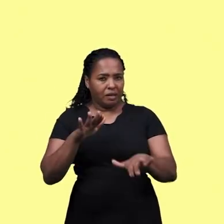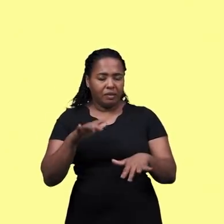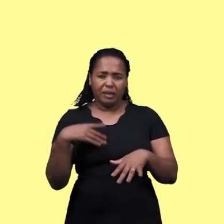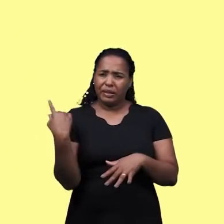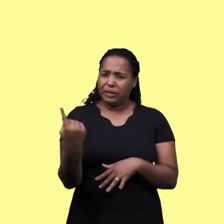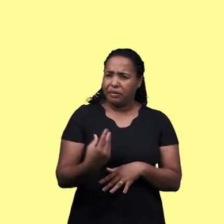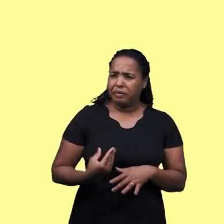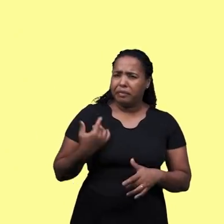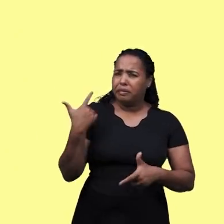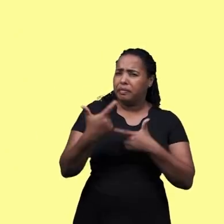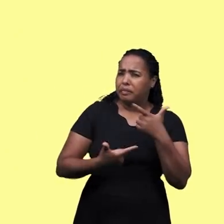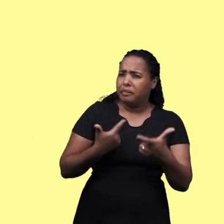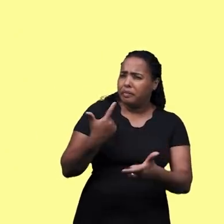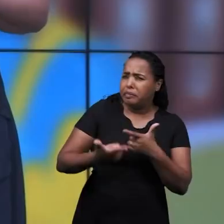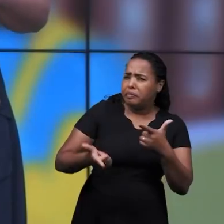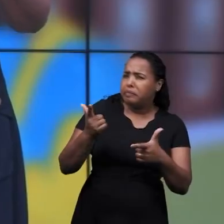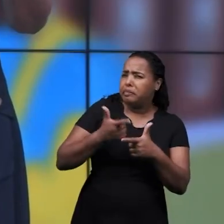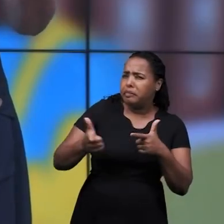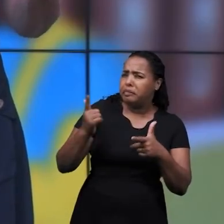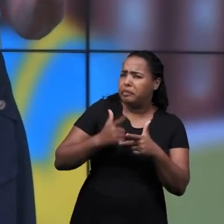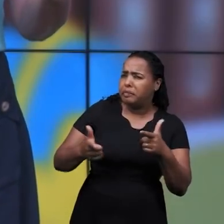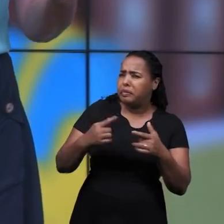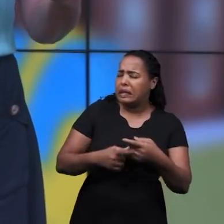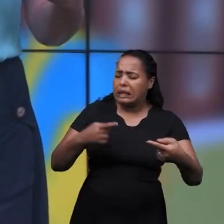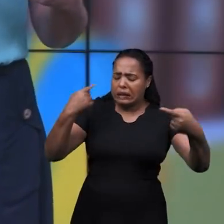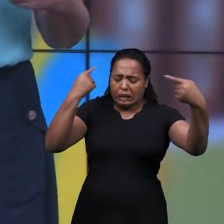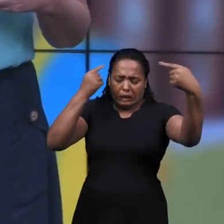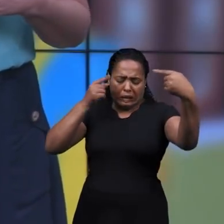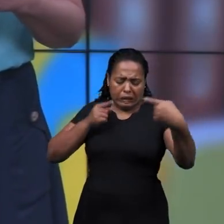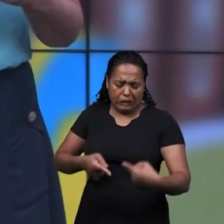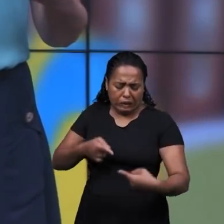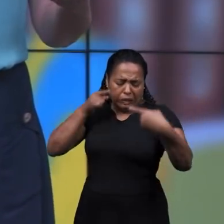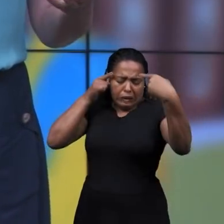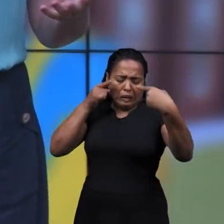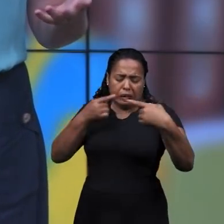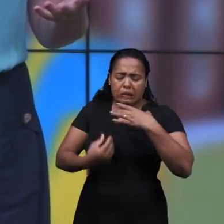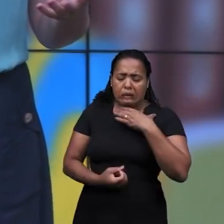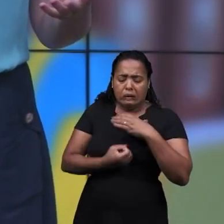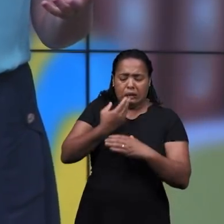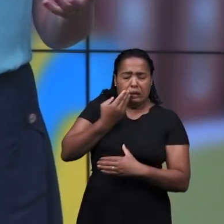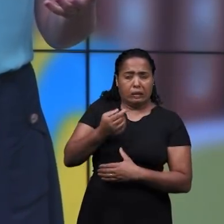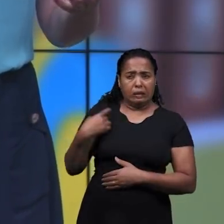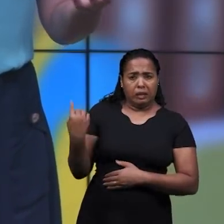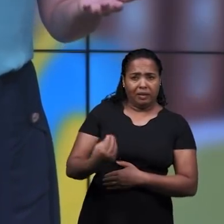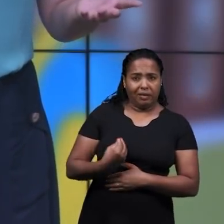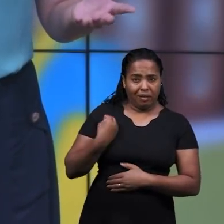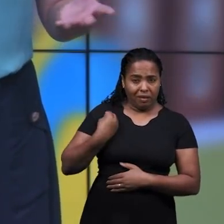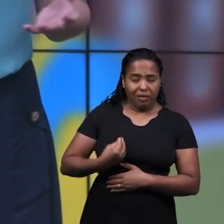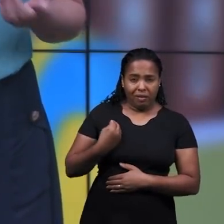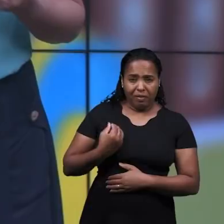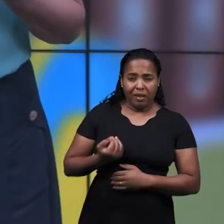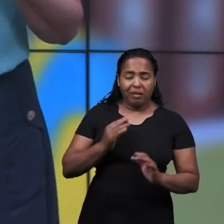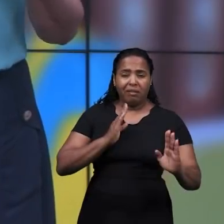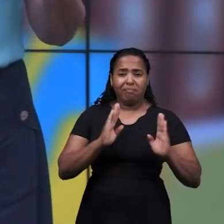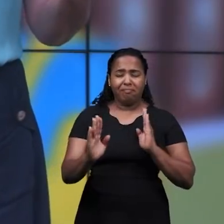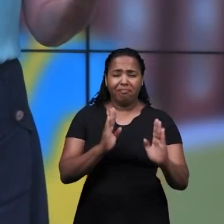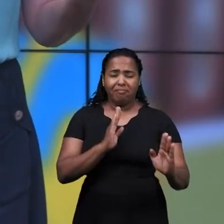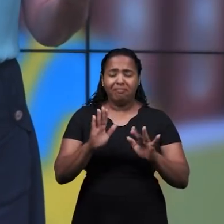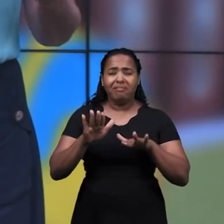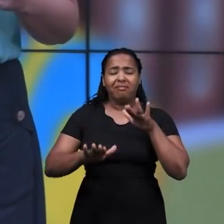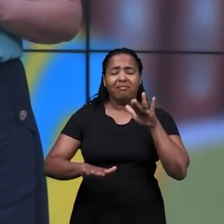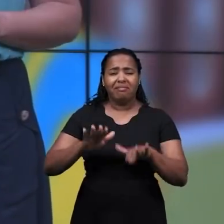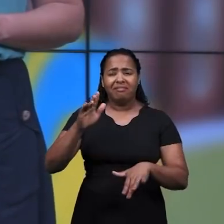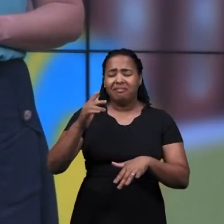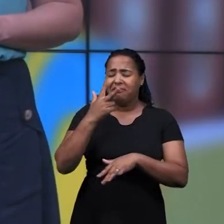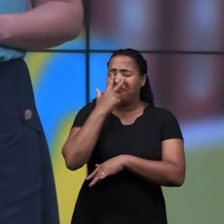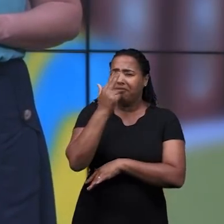enfrentamos problemas difíceis, desafios que surgem na nossa caminhada, situações em que parece até